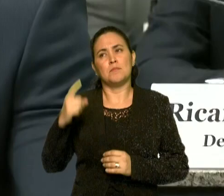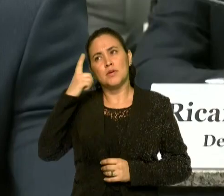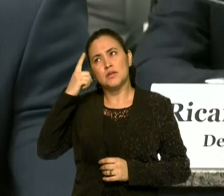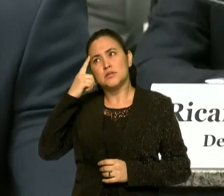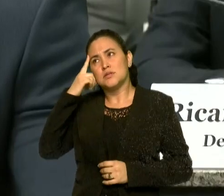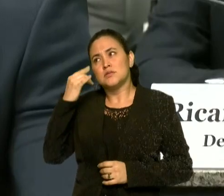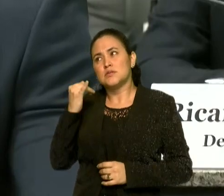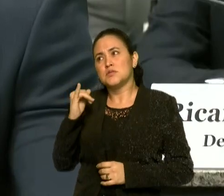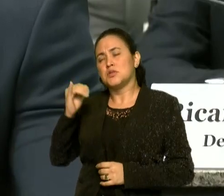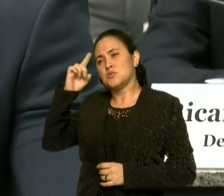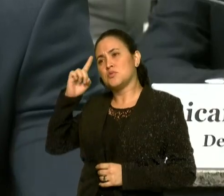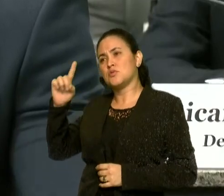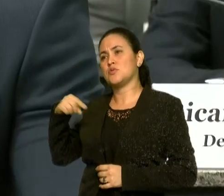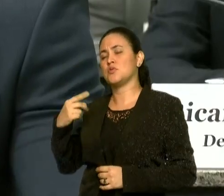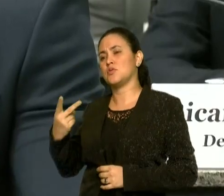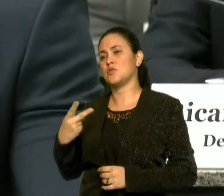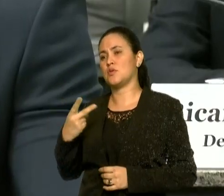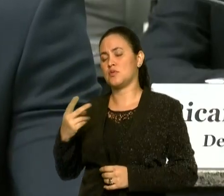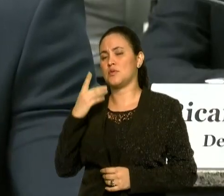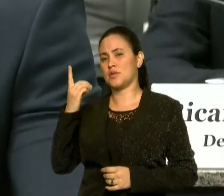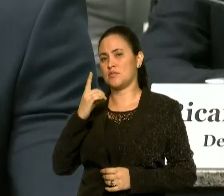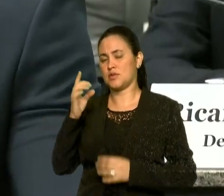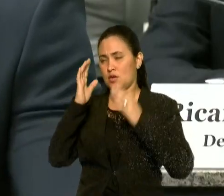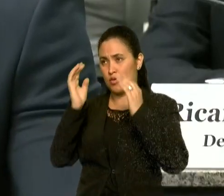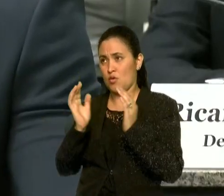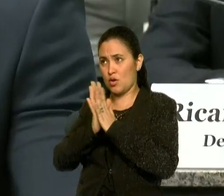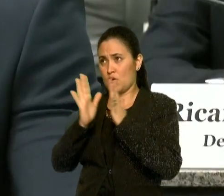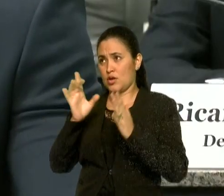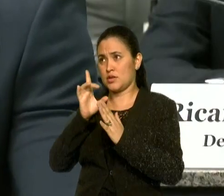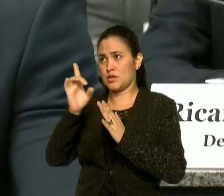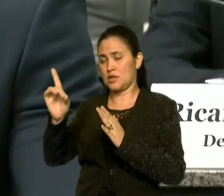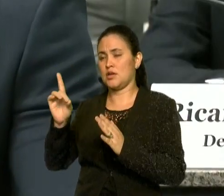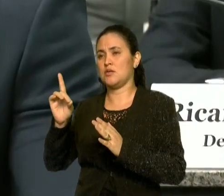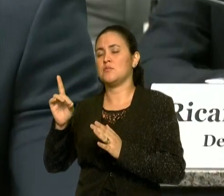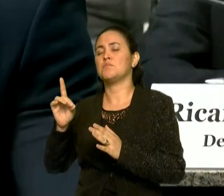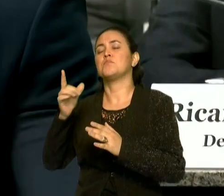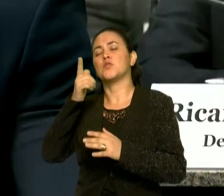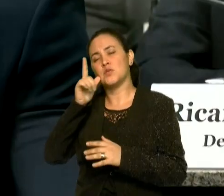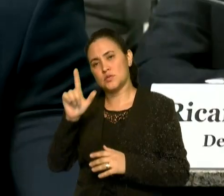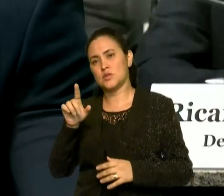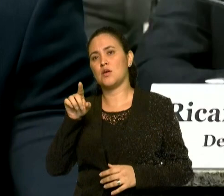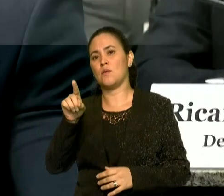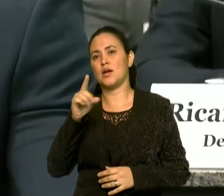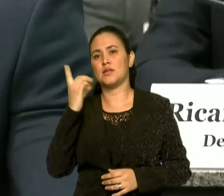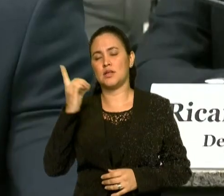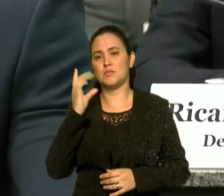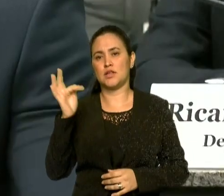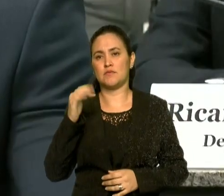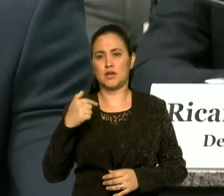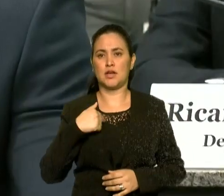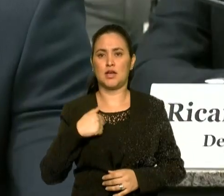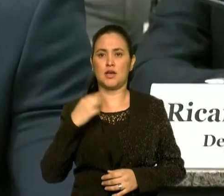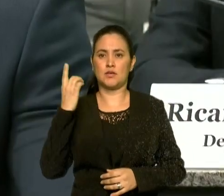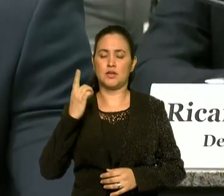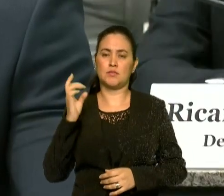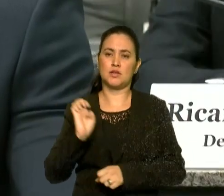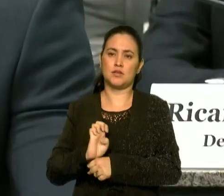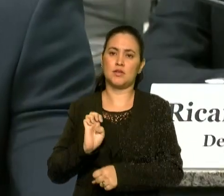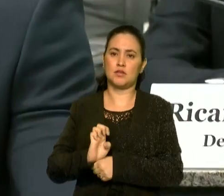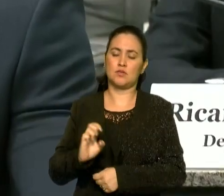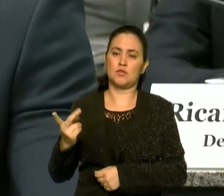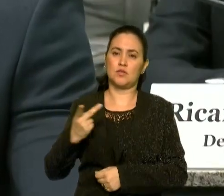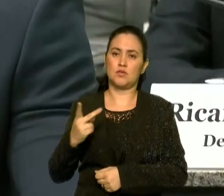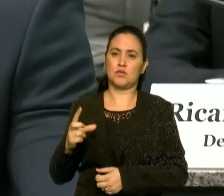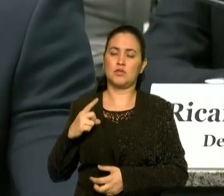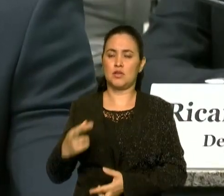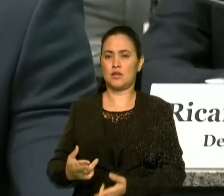E pela honra e glória do nome do Senhor, deu tudo certo. Ela se tornou deputada federal, eu me tornei deputado estadual e agora temos uma grande missão, Ivo Rezende,